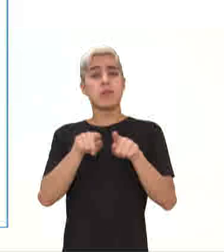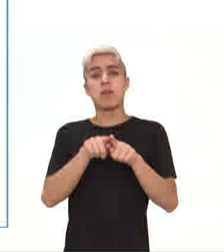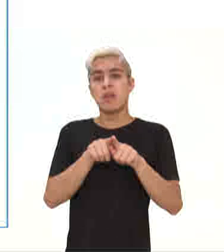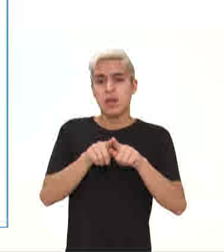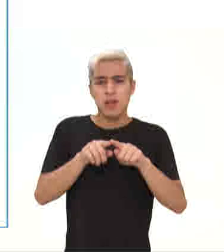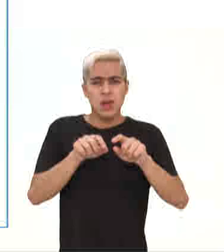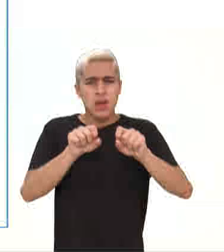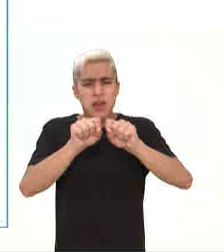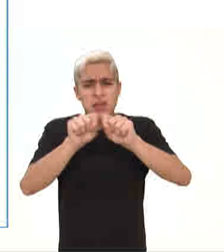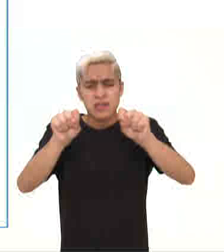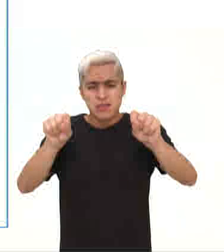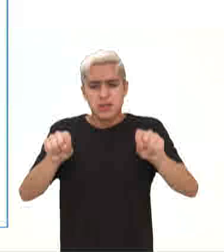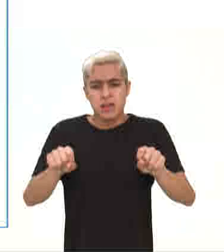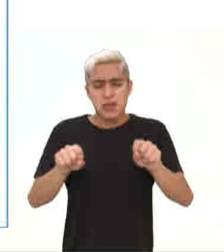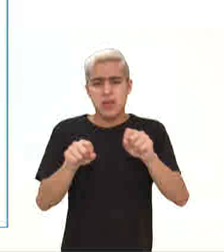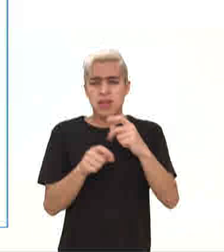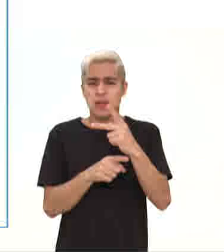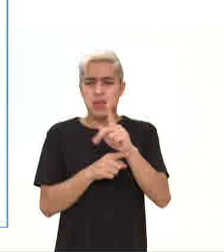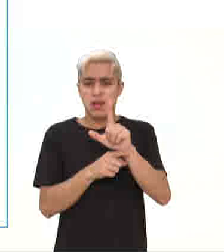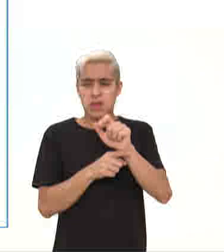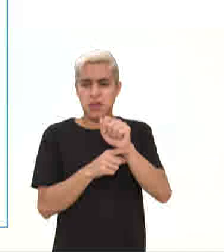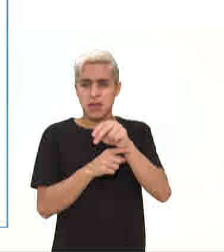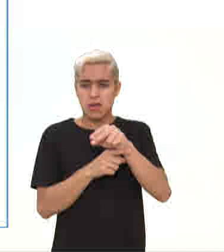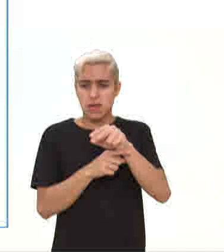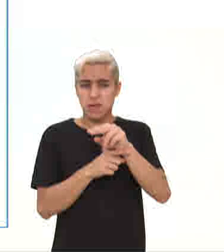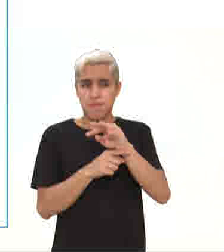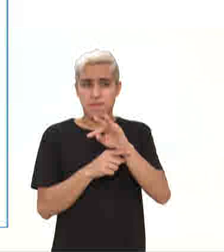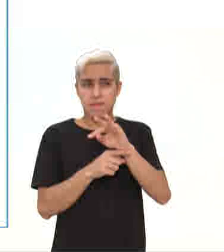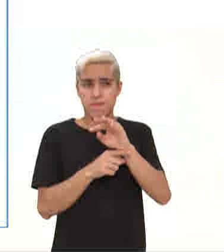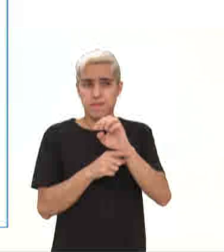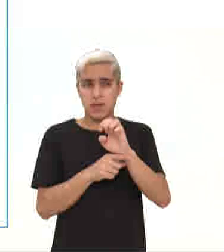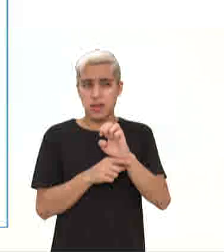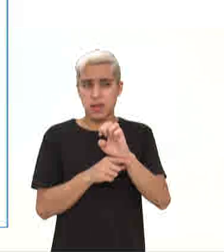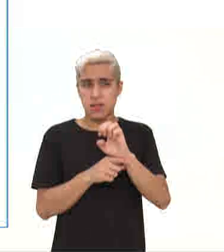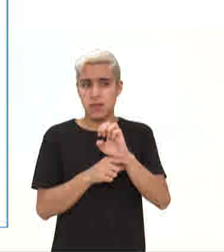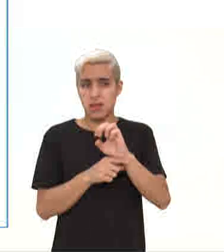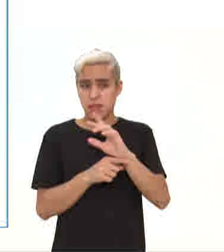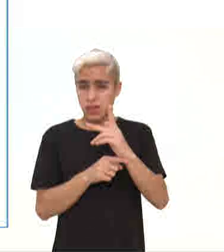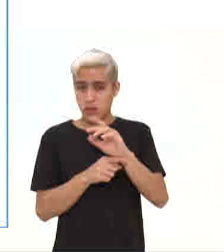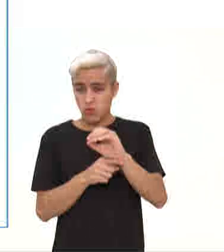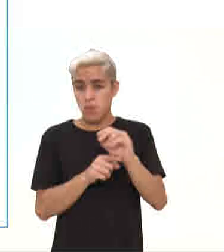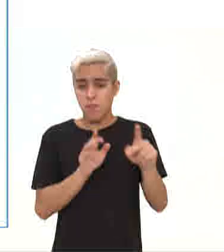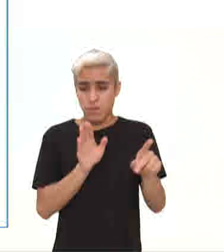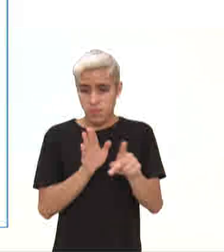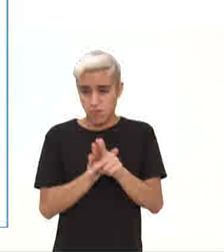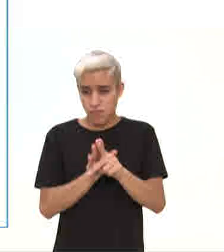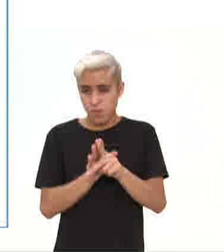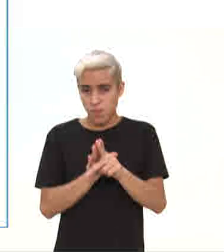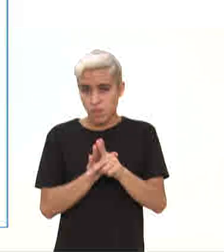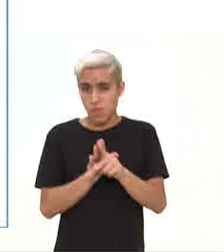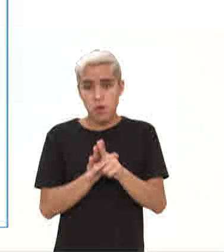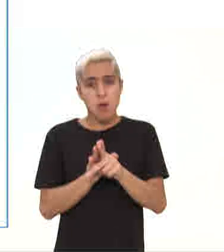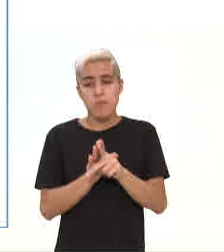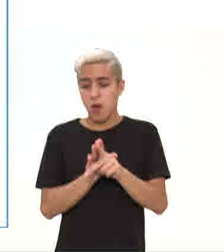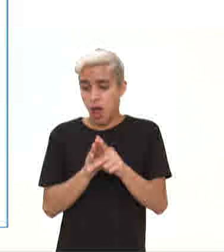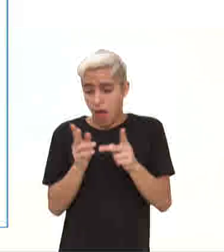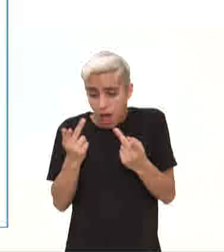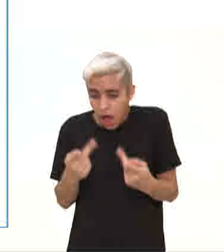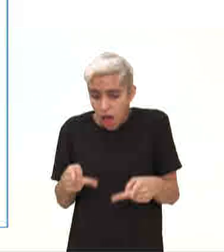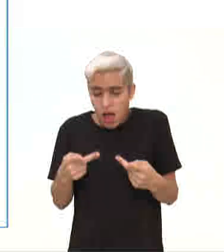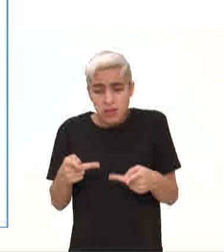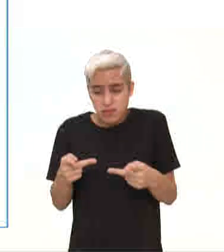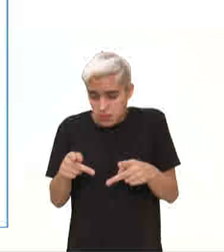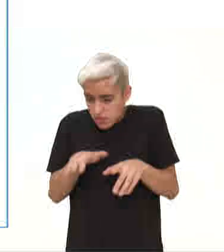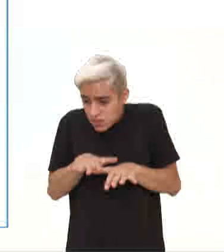sistema que é chamado de plantation. O que é o sistema de plantation? Aquele que planta para exportação. Então, não é destinado para atender